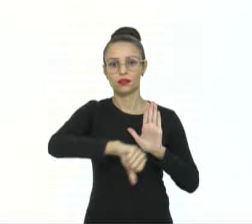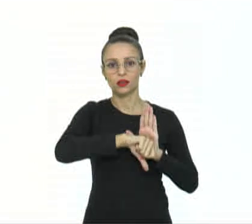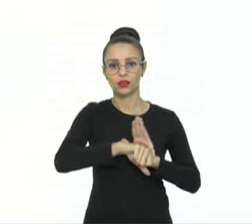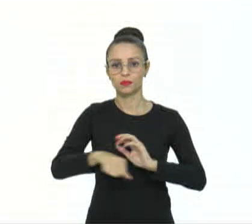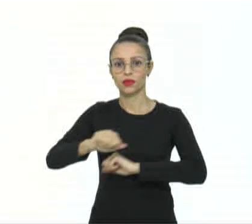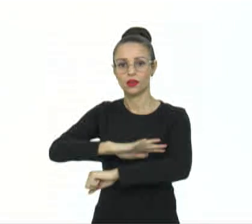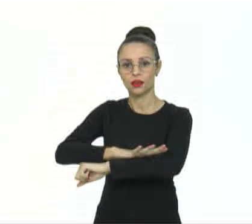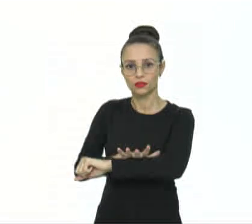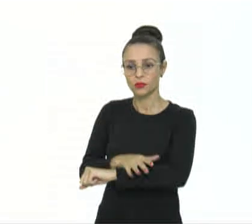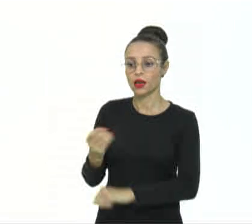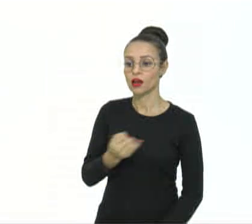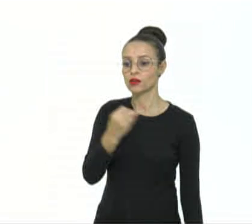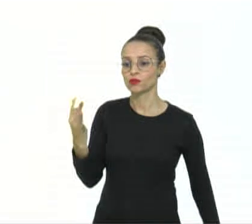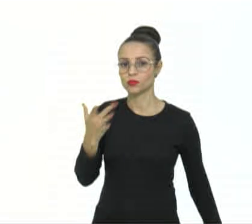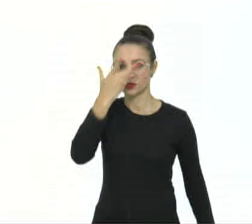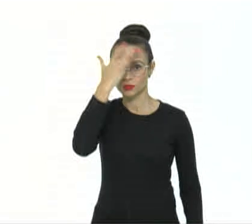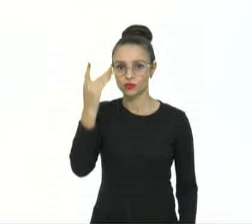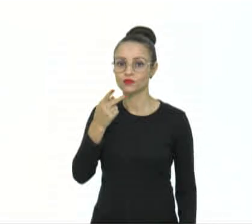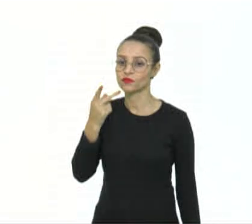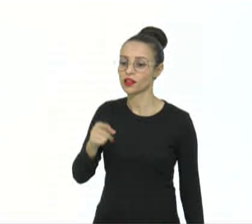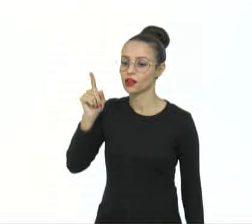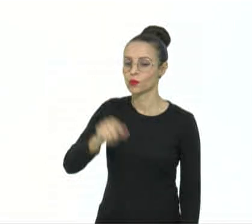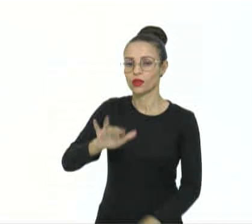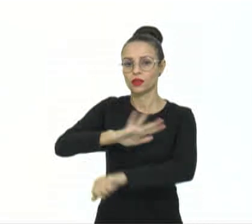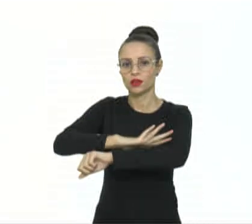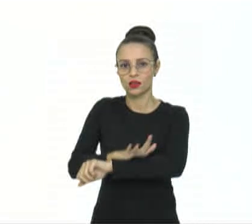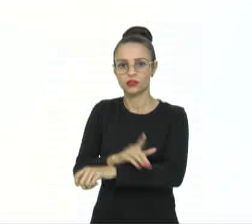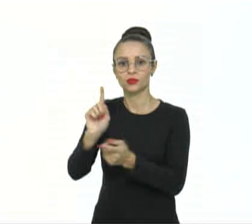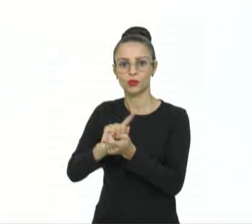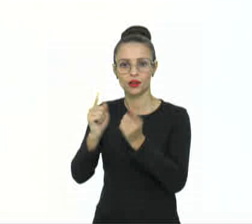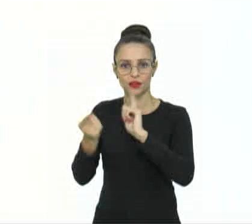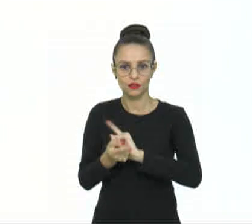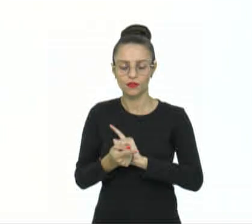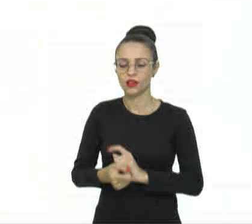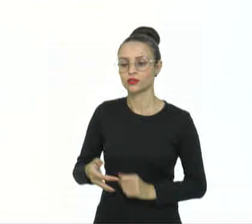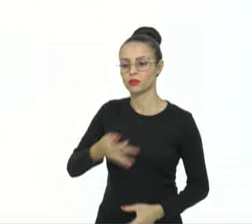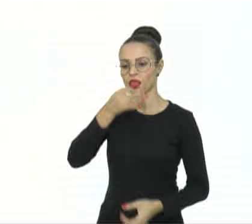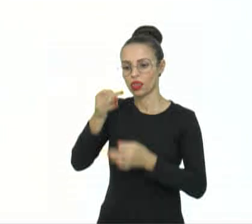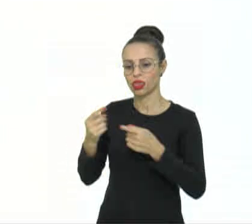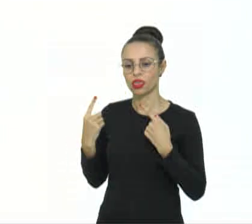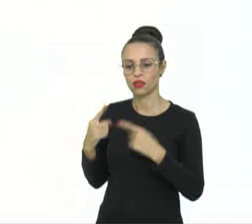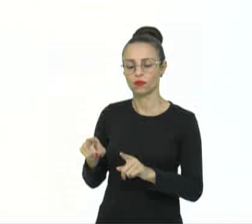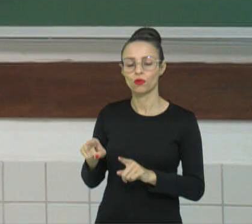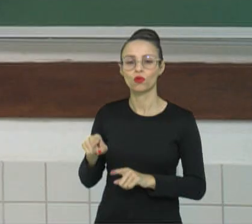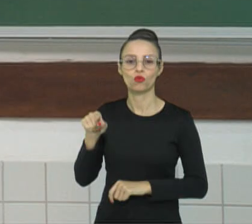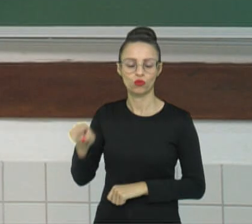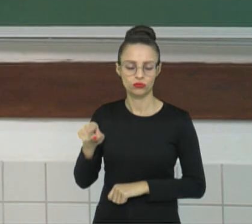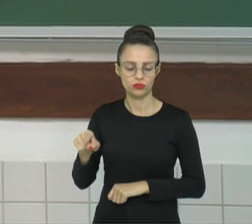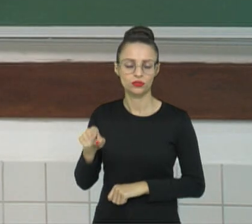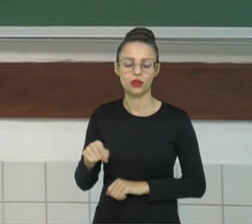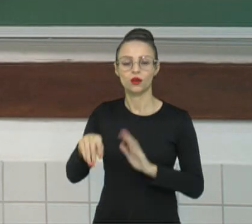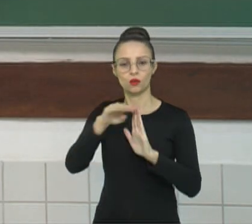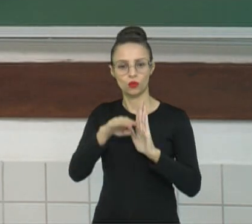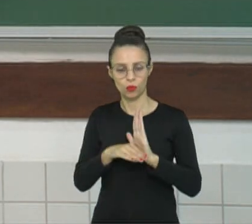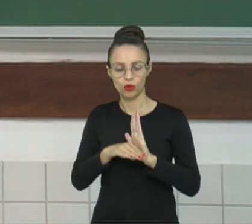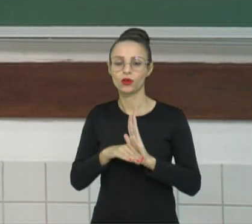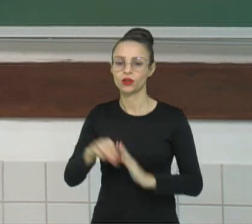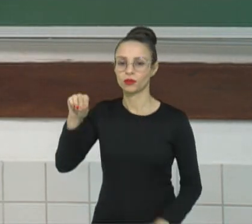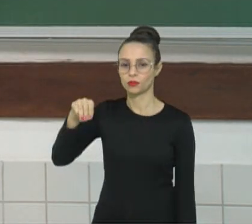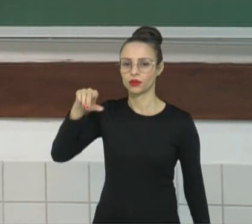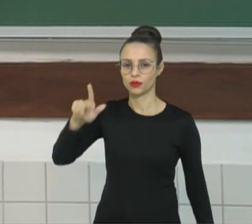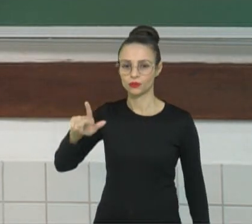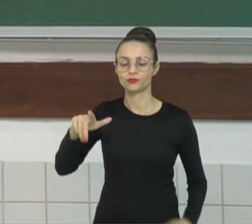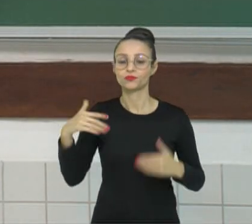Alguns chegaram, inclusive, a recorrer ao termo racismo reverso para criticar a empreitada da empresa. Então, nós